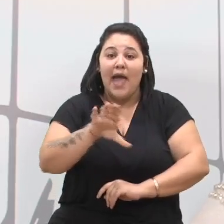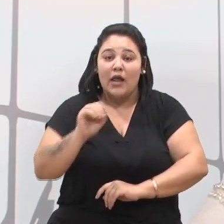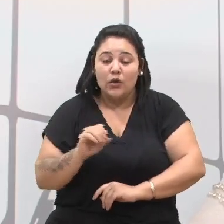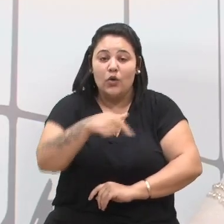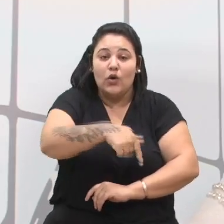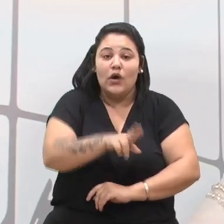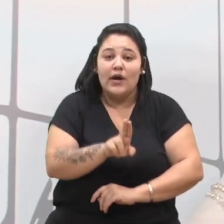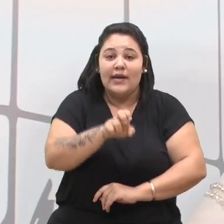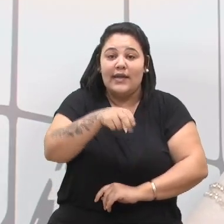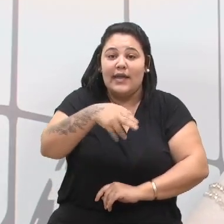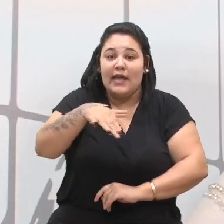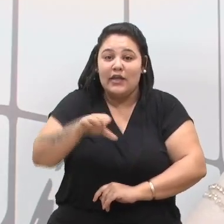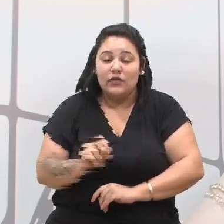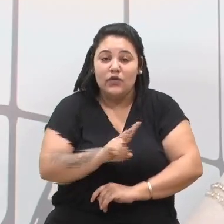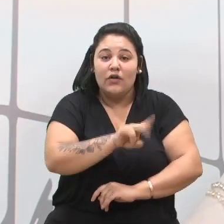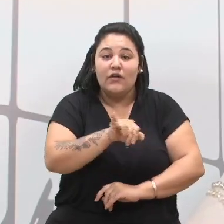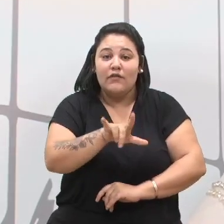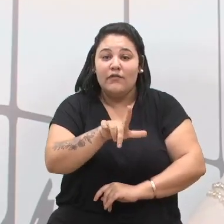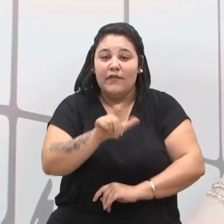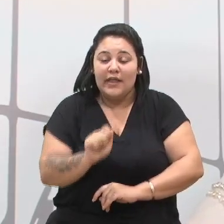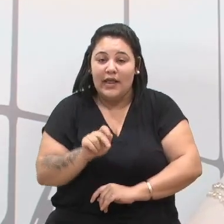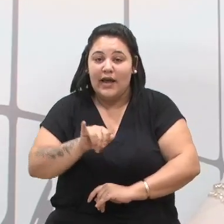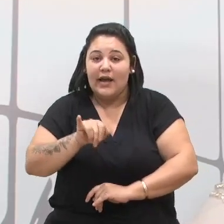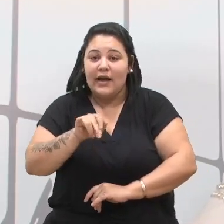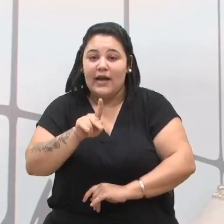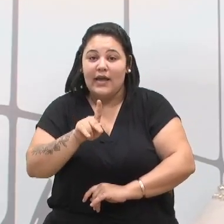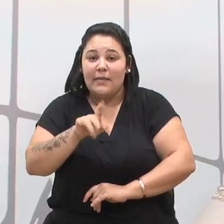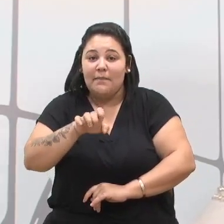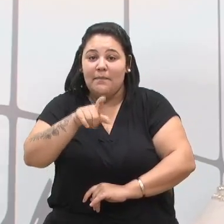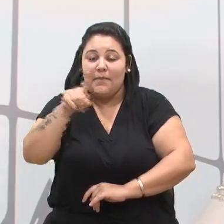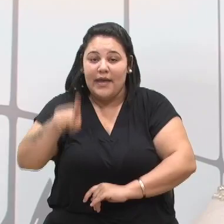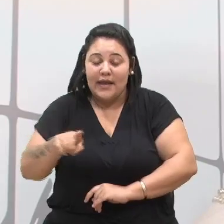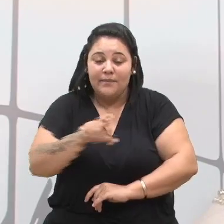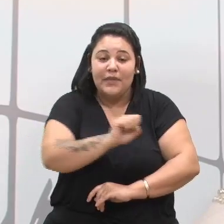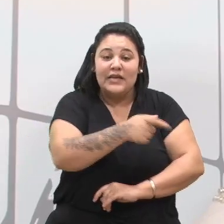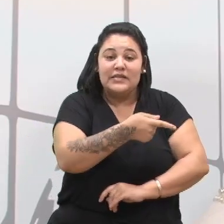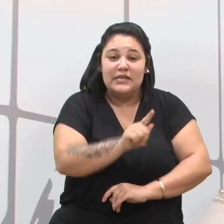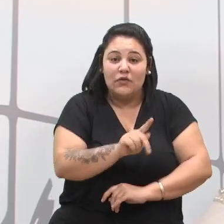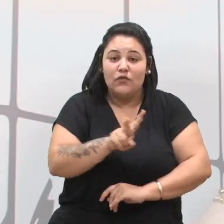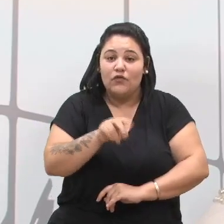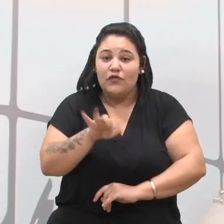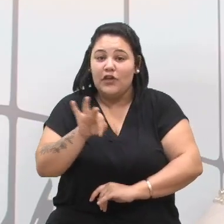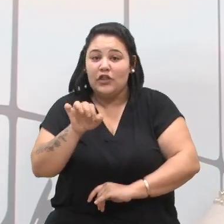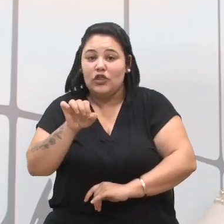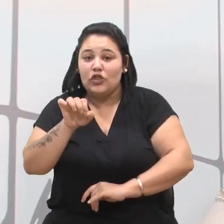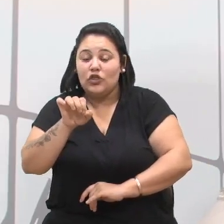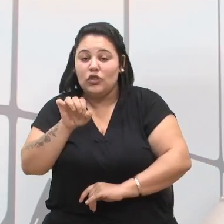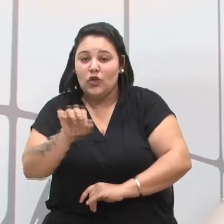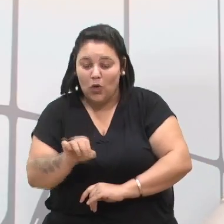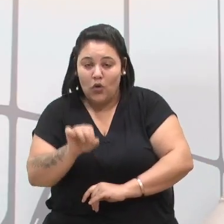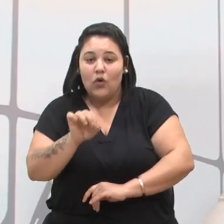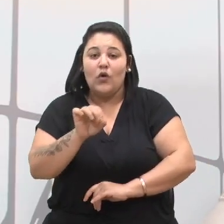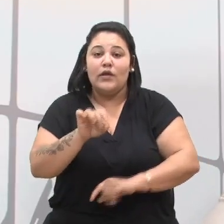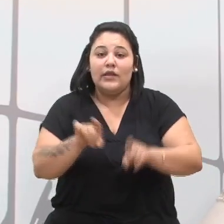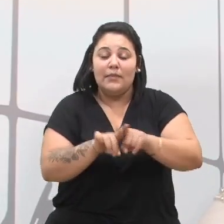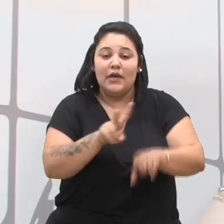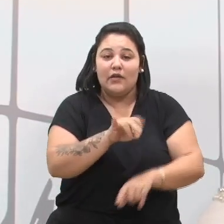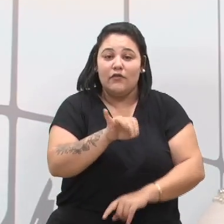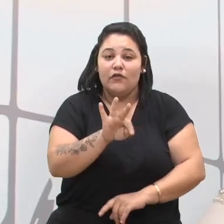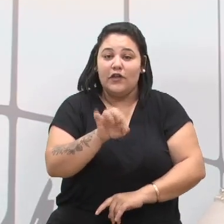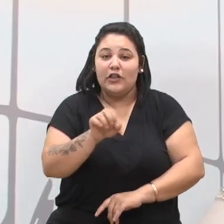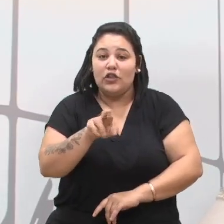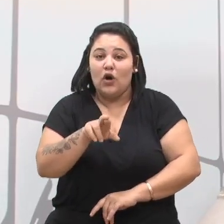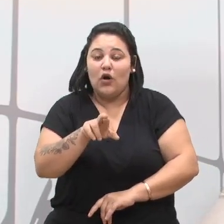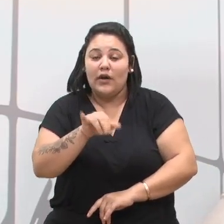Vila IP, bairro Vila IP, né? São Vítor, Coab e também o Vitória, Diamantino, Charqueada